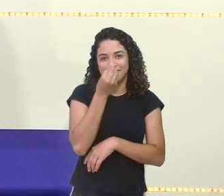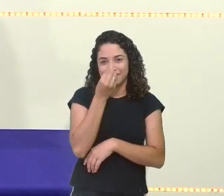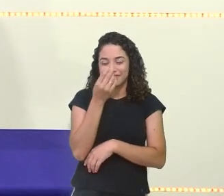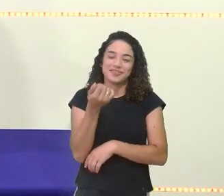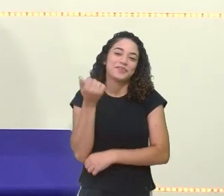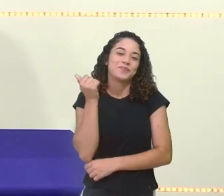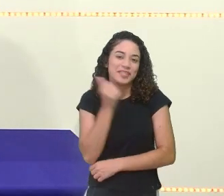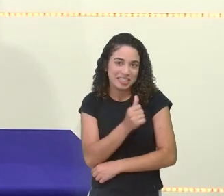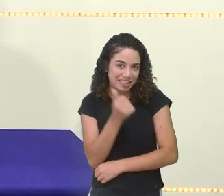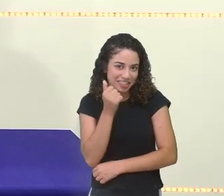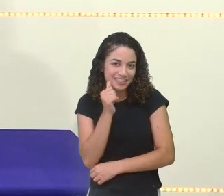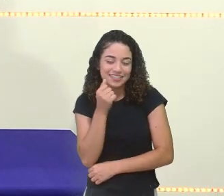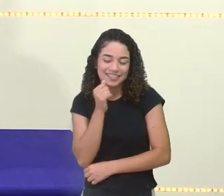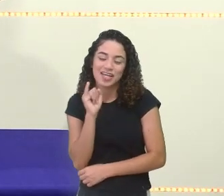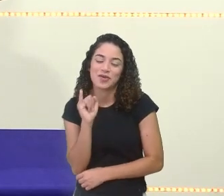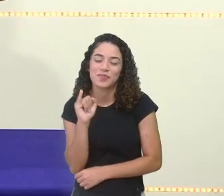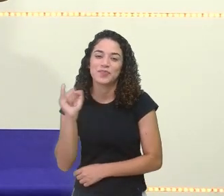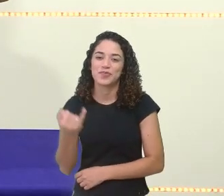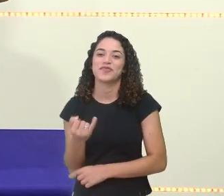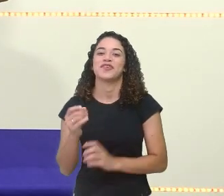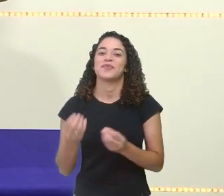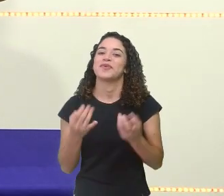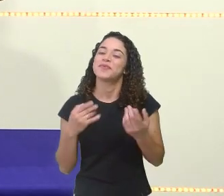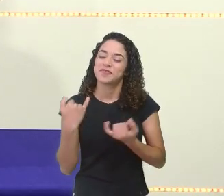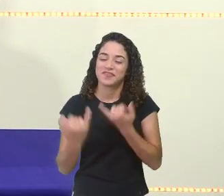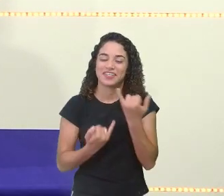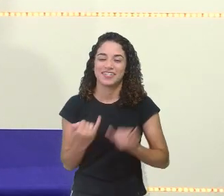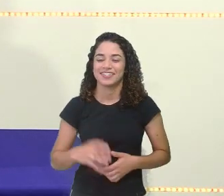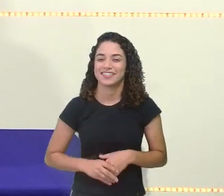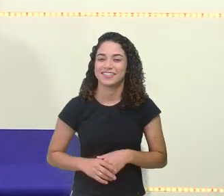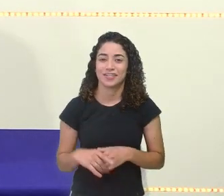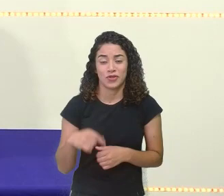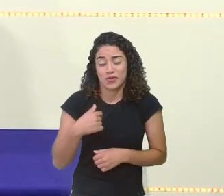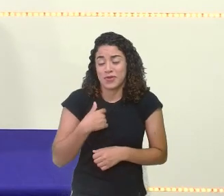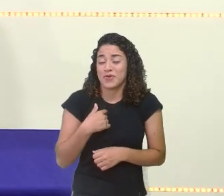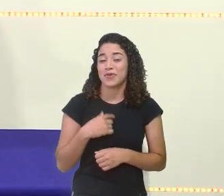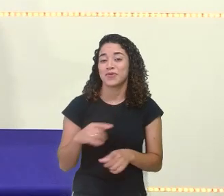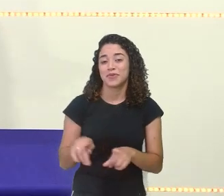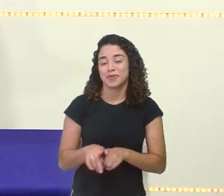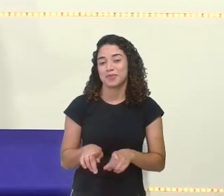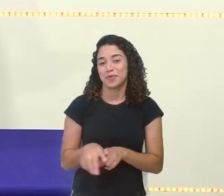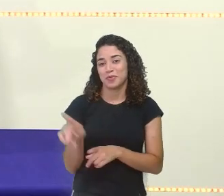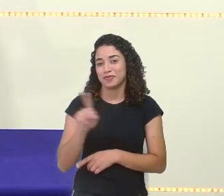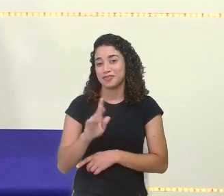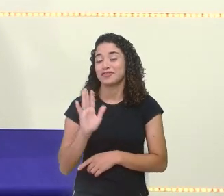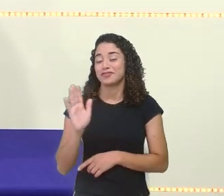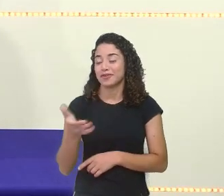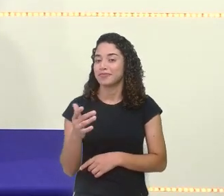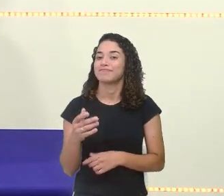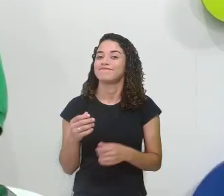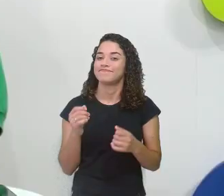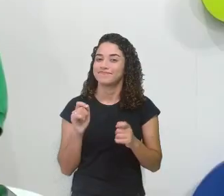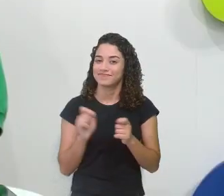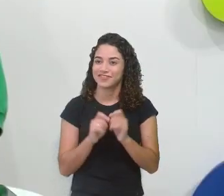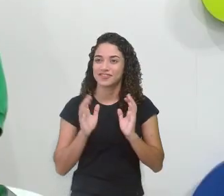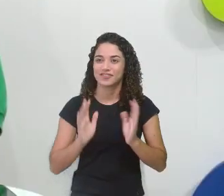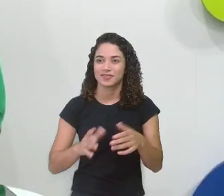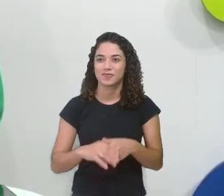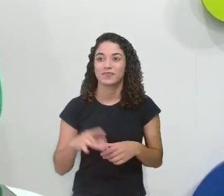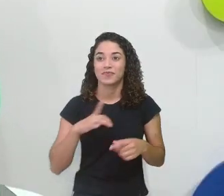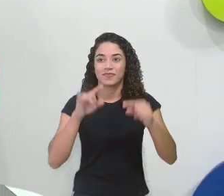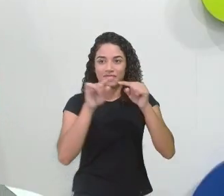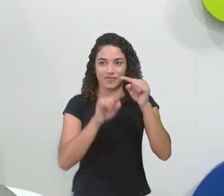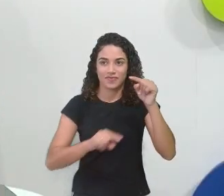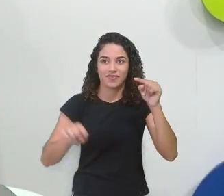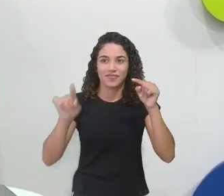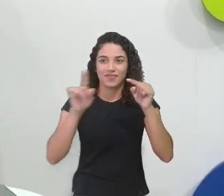mocinhas, né, aproveitam para fazer essa brincadeira, que eu e a professora Sandra fazia muito. No miolinho dela ali forma um coração